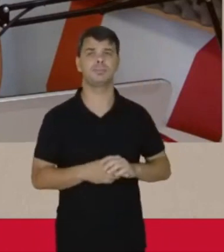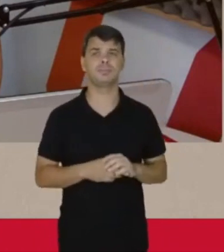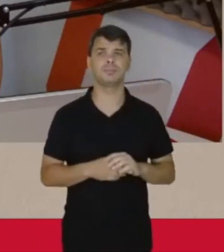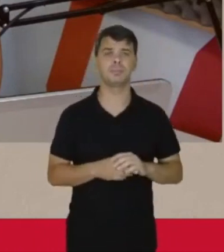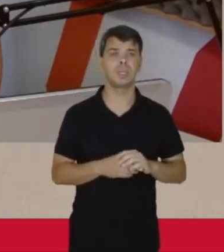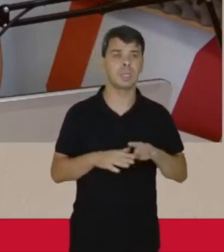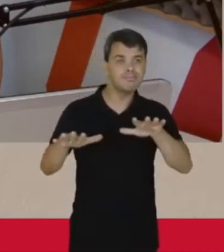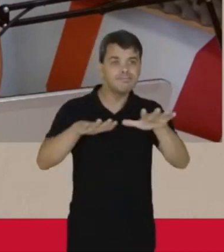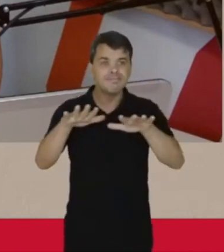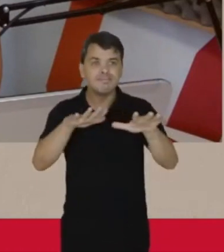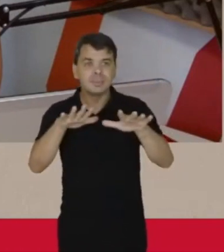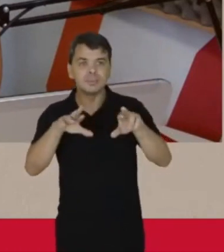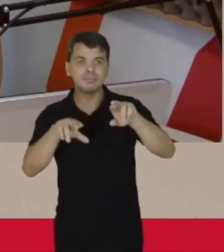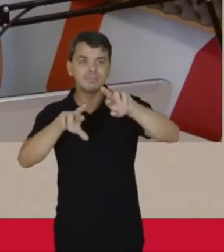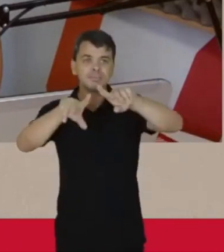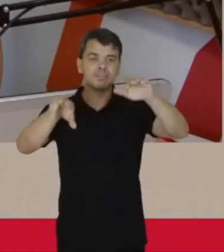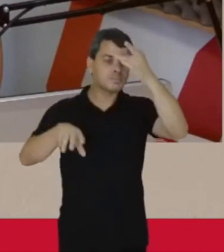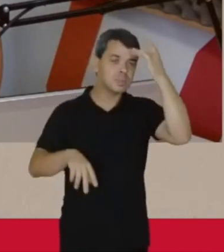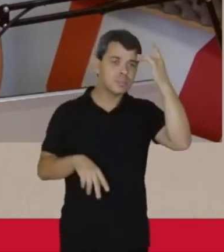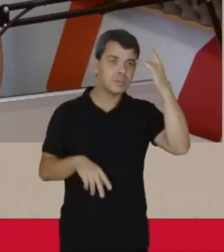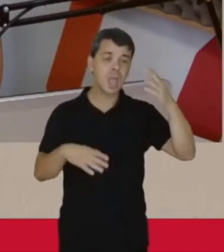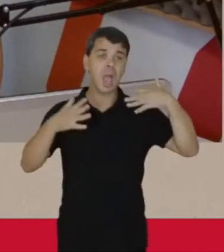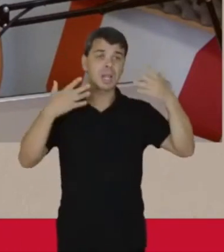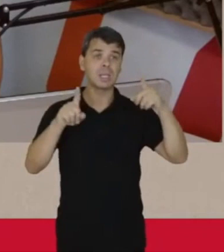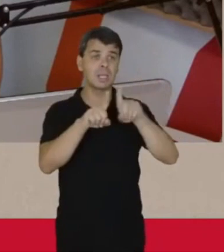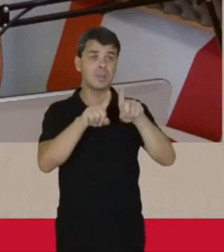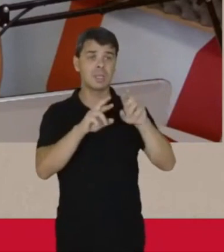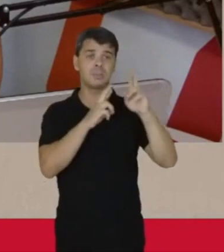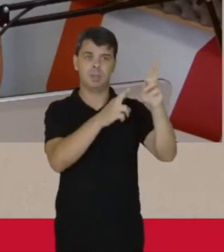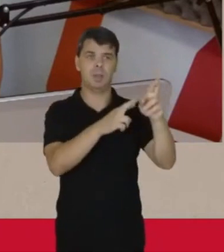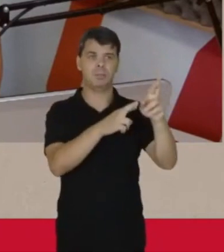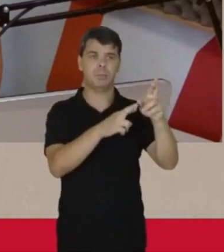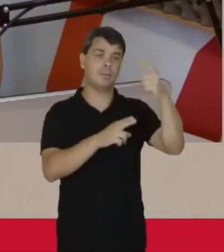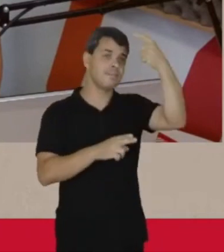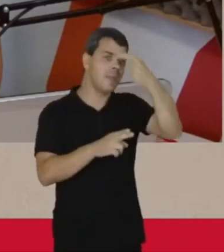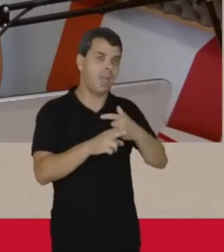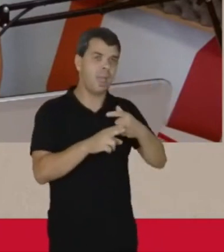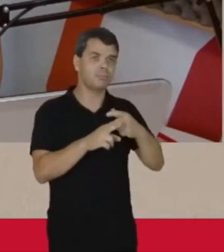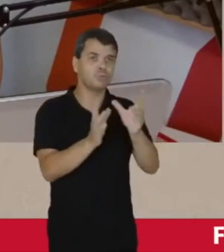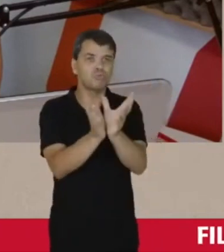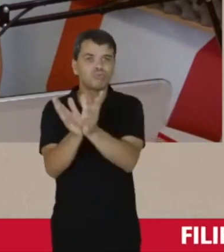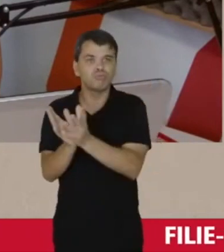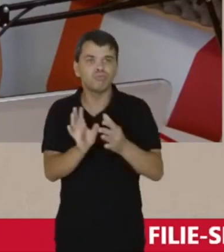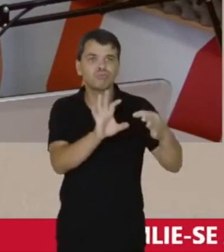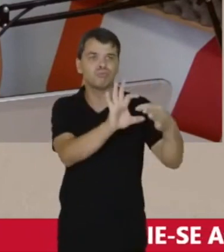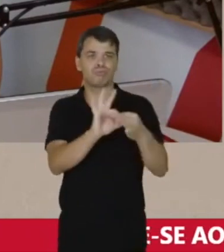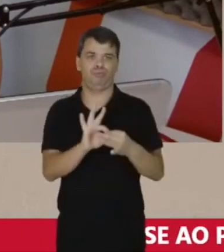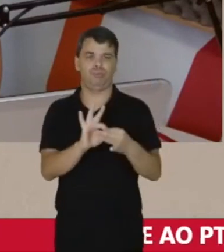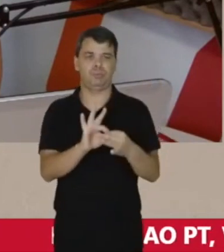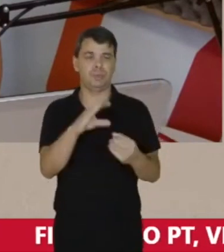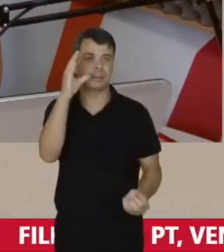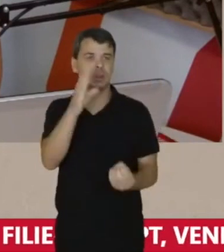que mobiliza, né? Eu falo que alegria e esperança, ela também não é individual, ela é coletiva, né? A gente